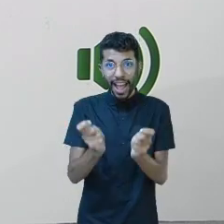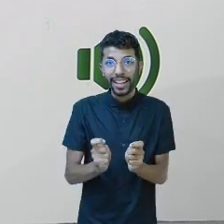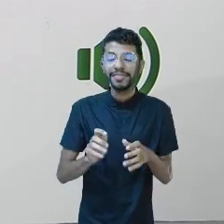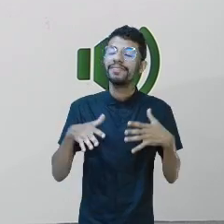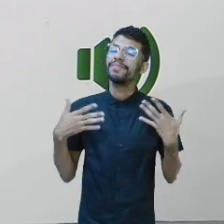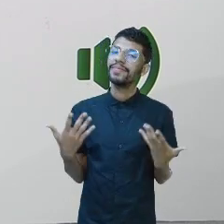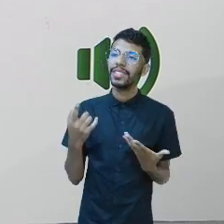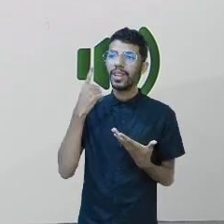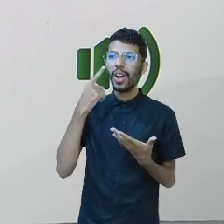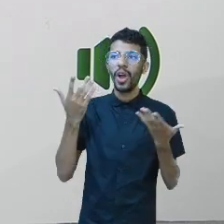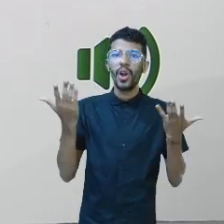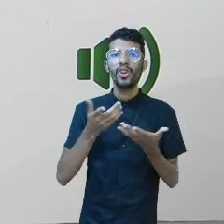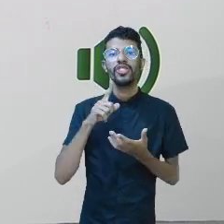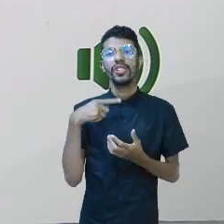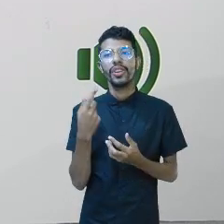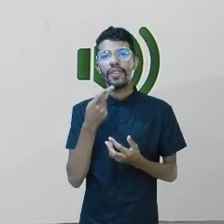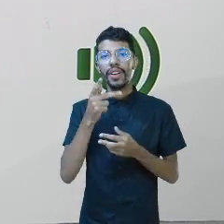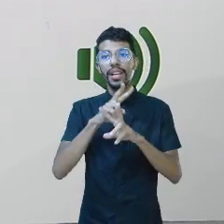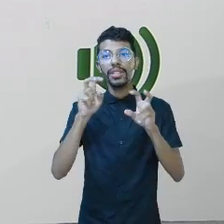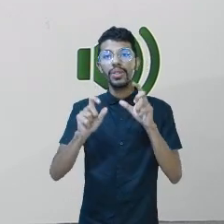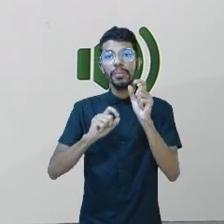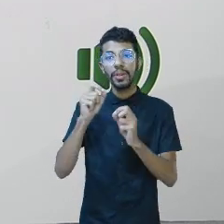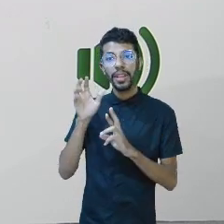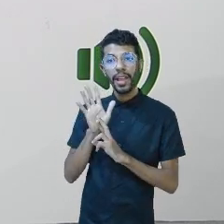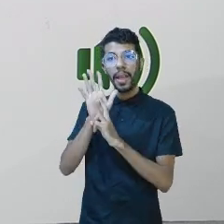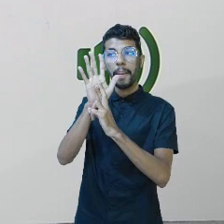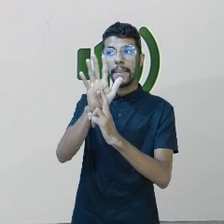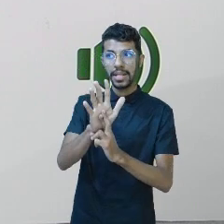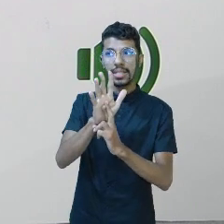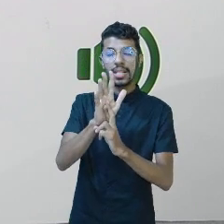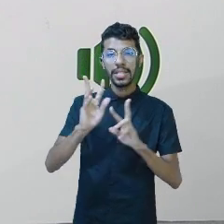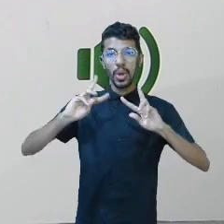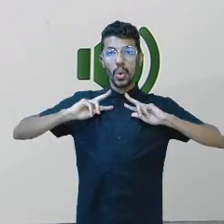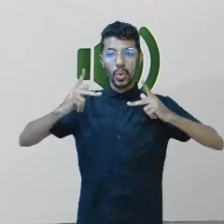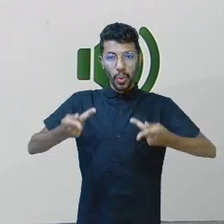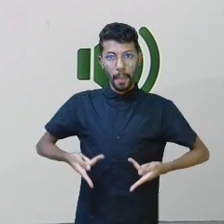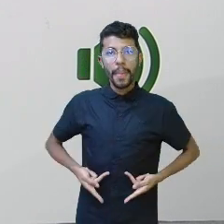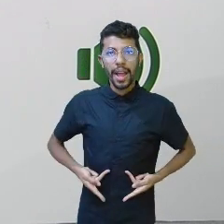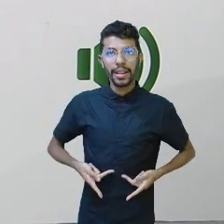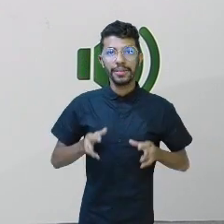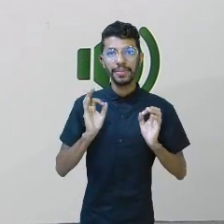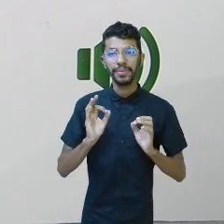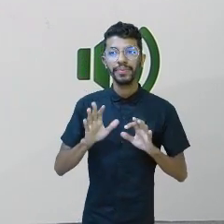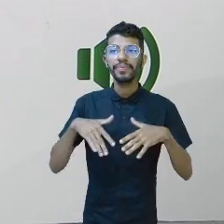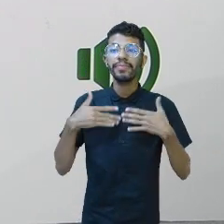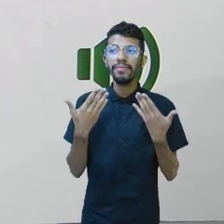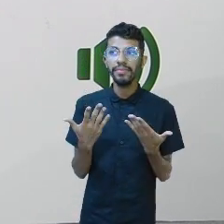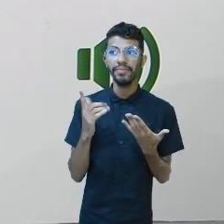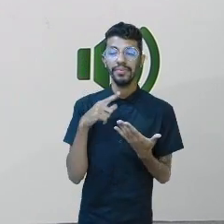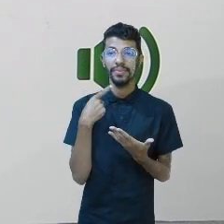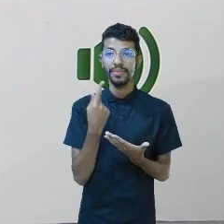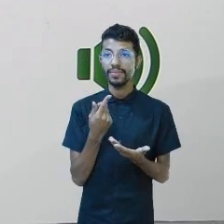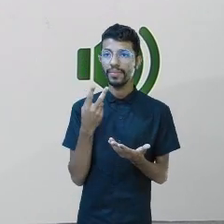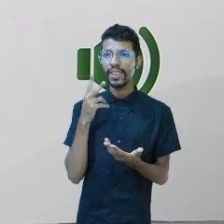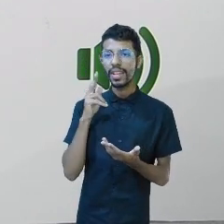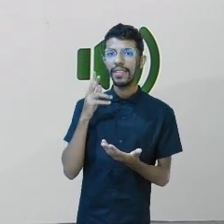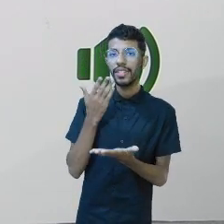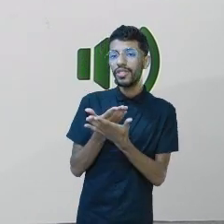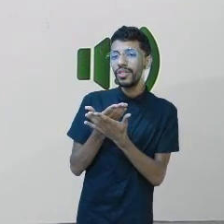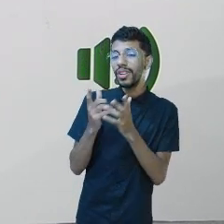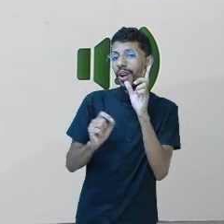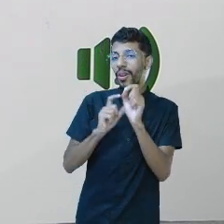um pouquinho sobre representações da figura humana, né? Então nós vamos ver que existem diferentes formas